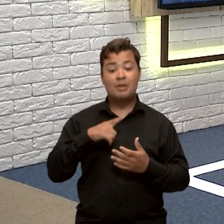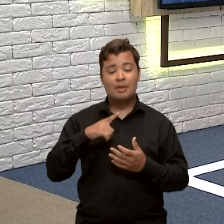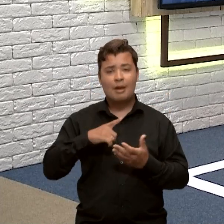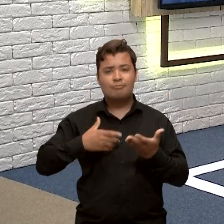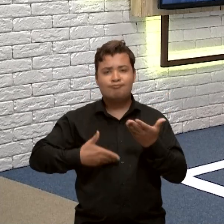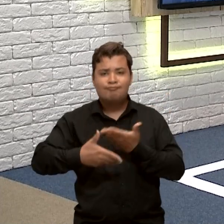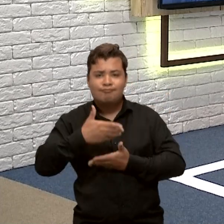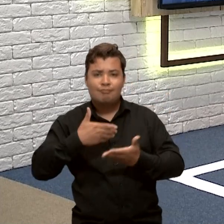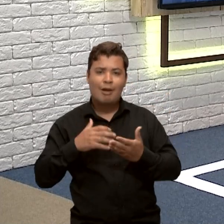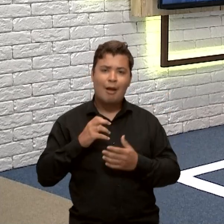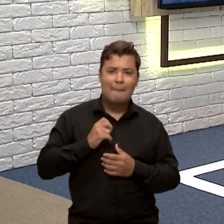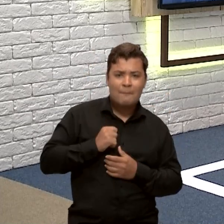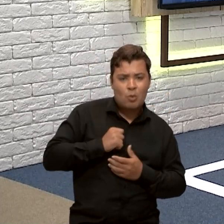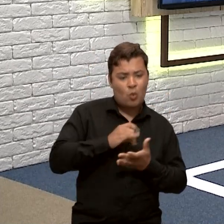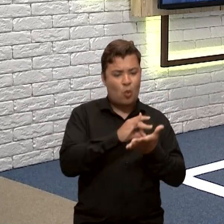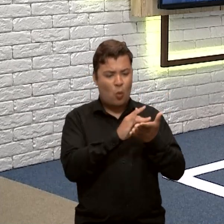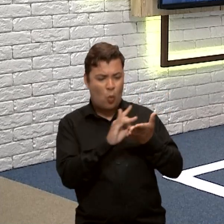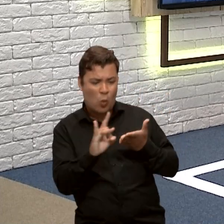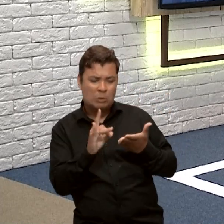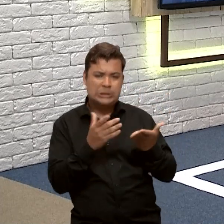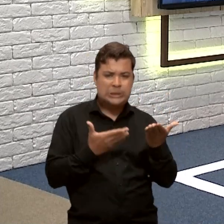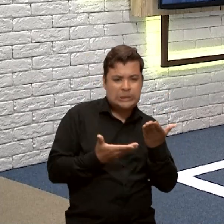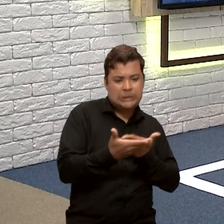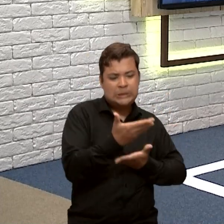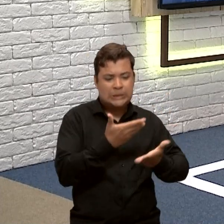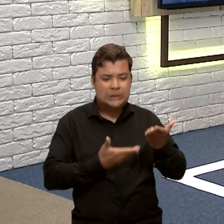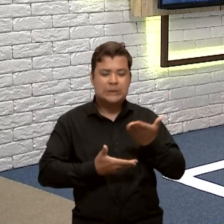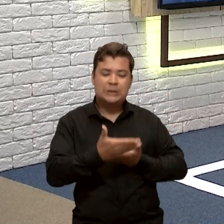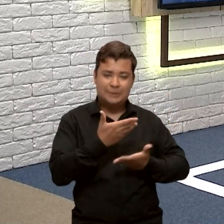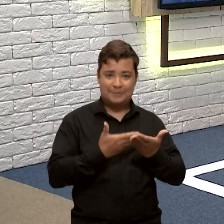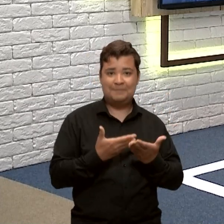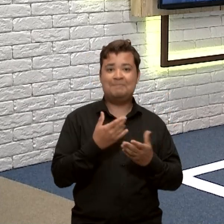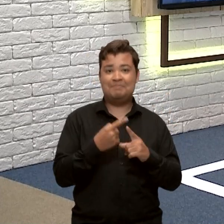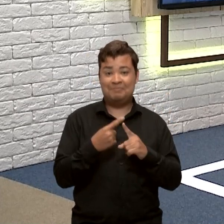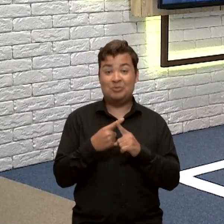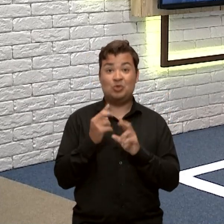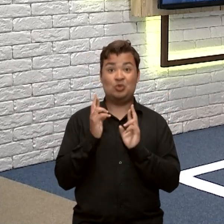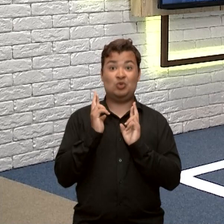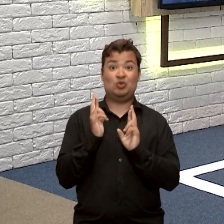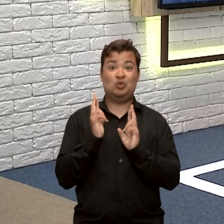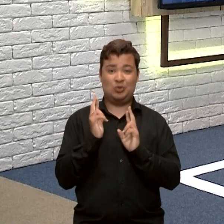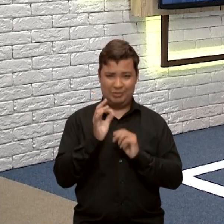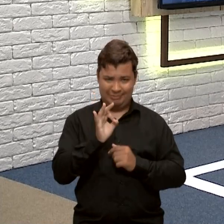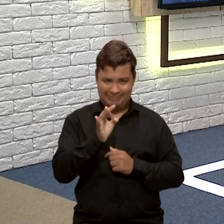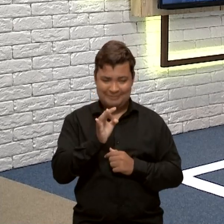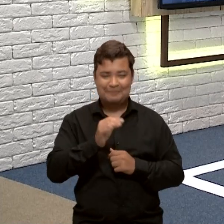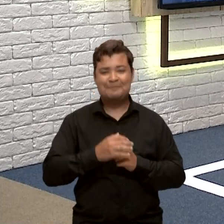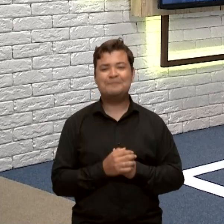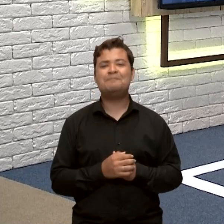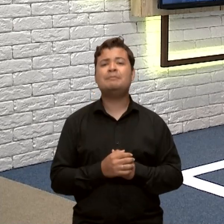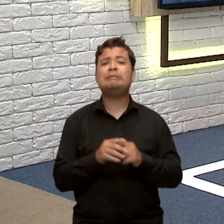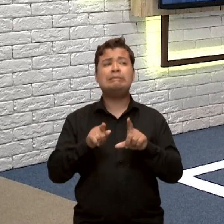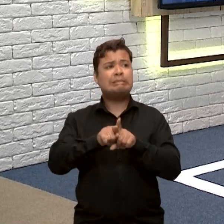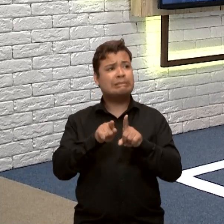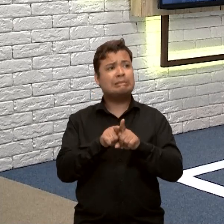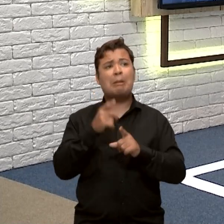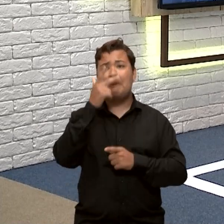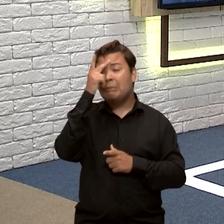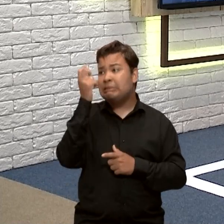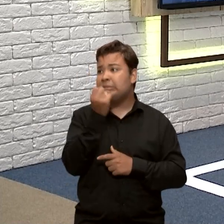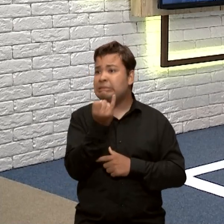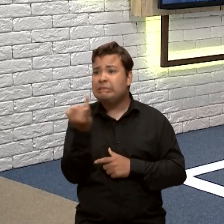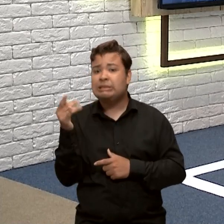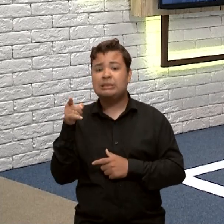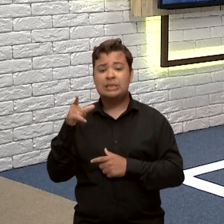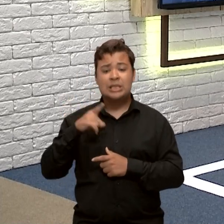amor e ódio que a gente tem aí enquanto torcedor, né? Inclusive tem gente que nesses momentos aí